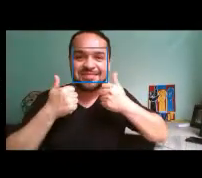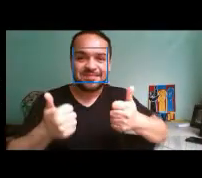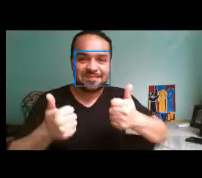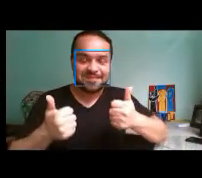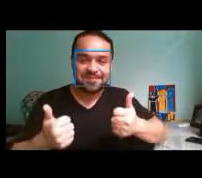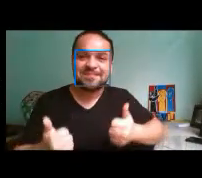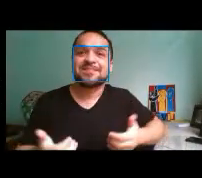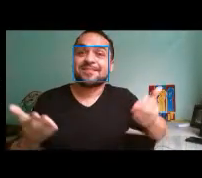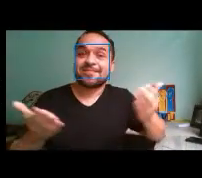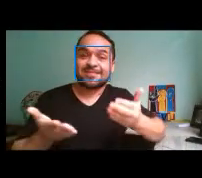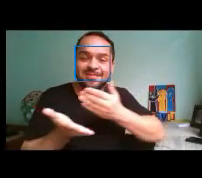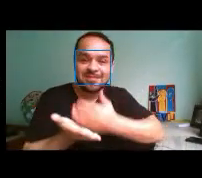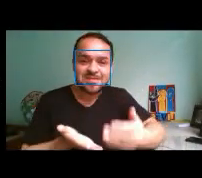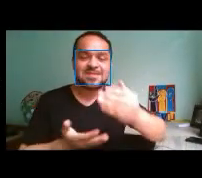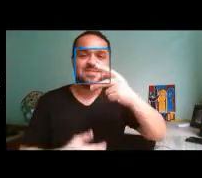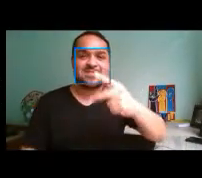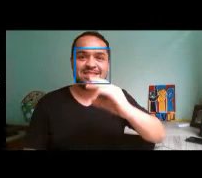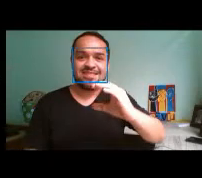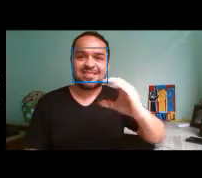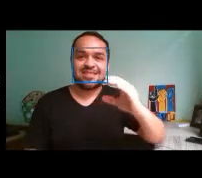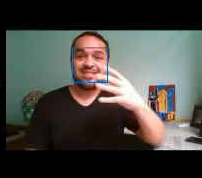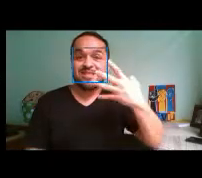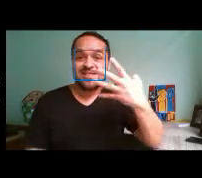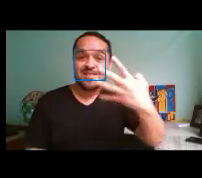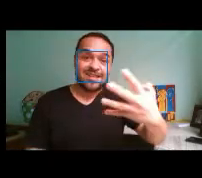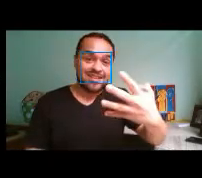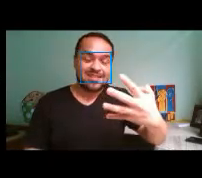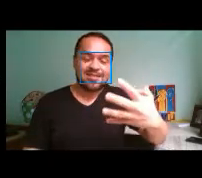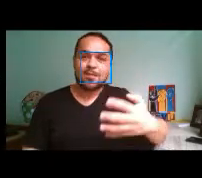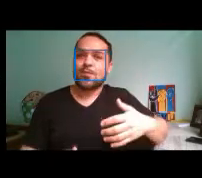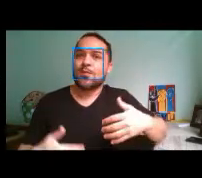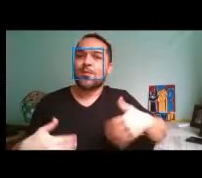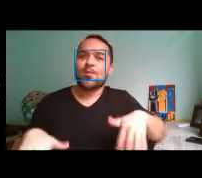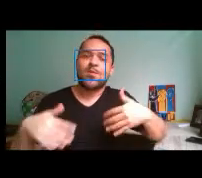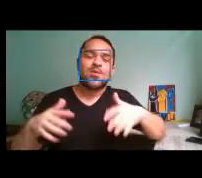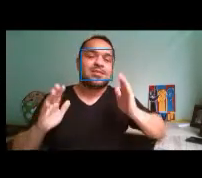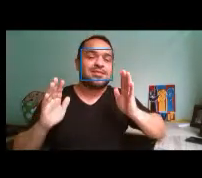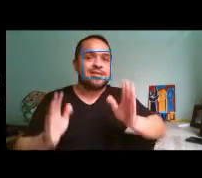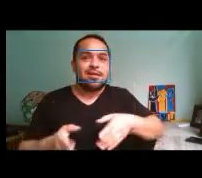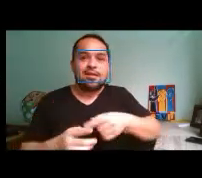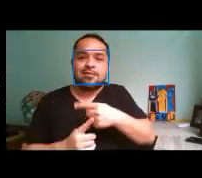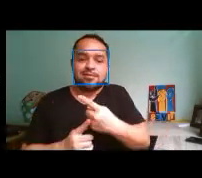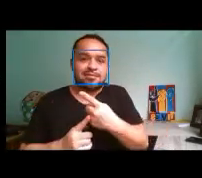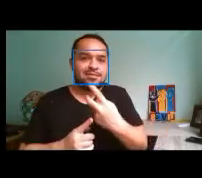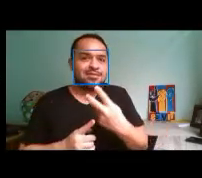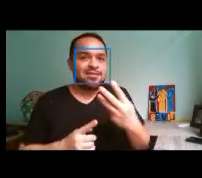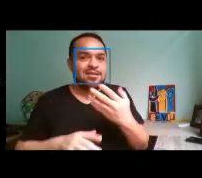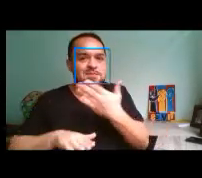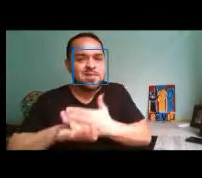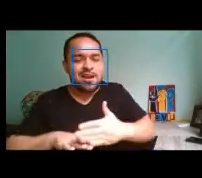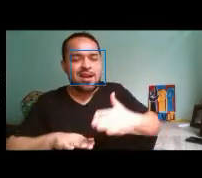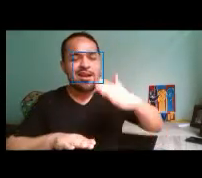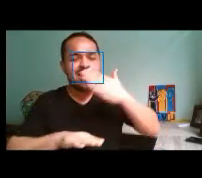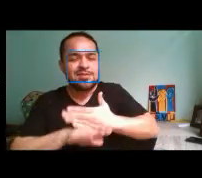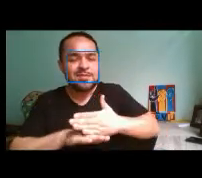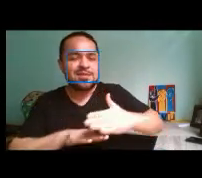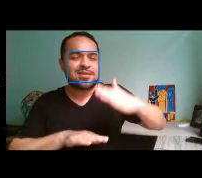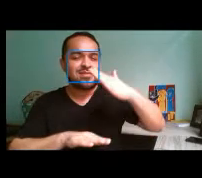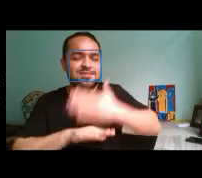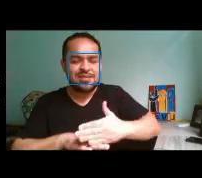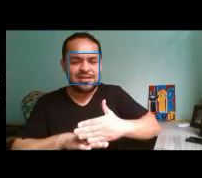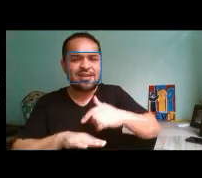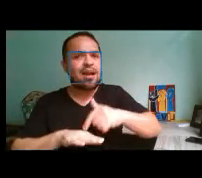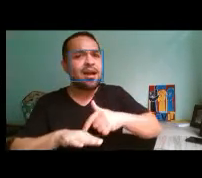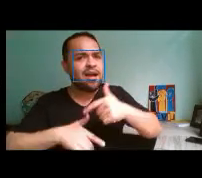Olá pessoal, tudo bem? Então agora nós vamos iniciar o nosso quarto PCC. Nossa, já temos várias